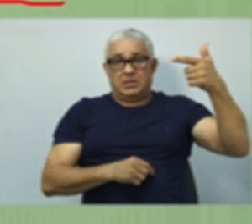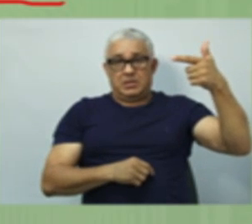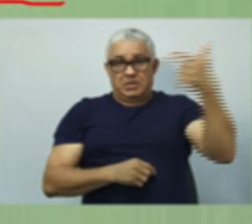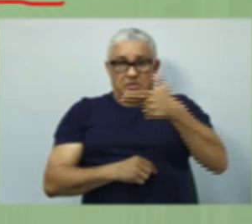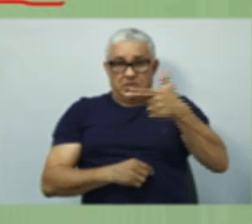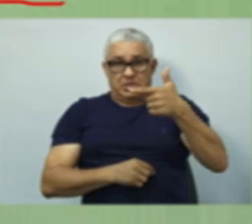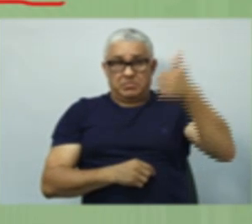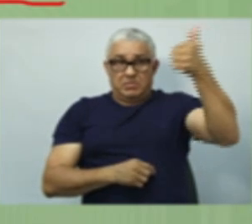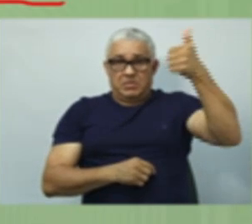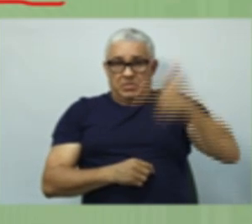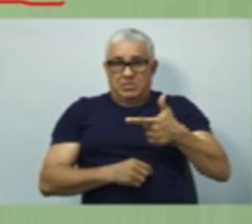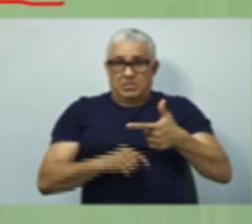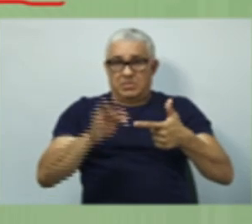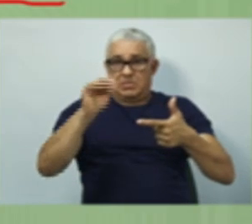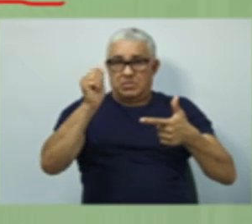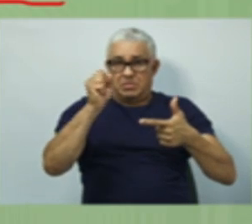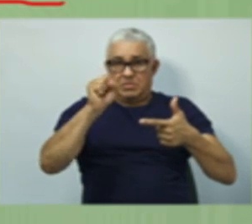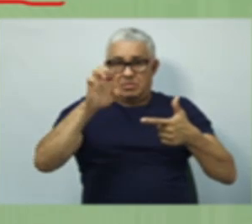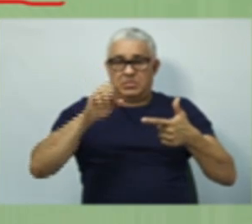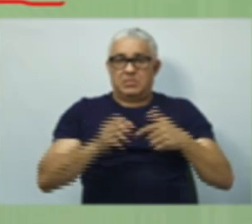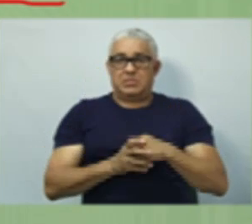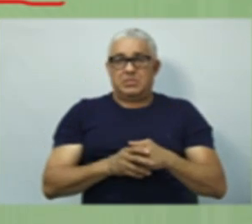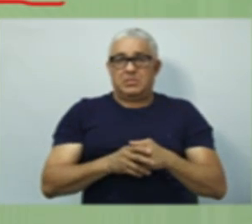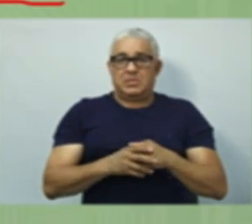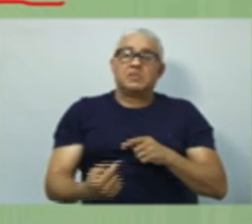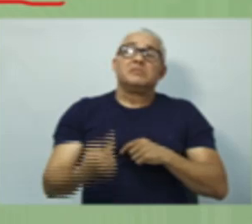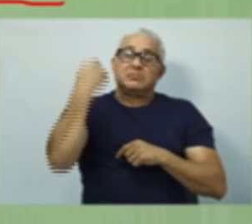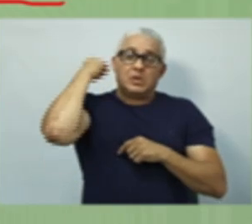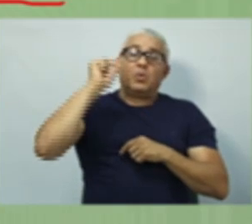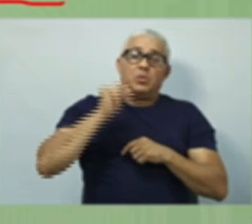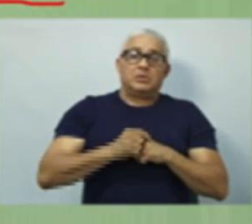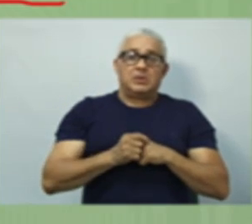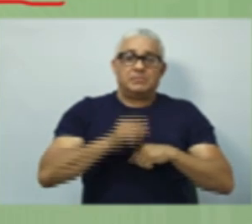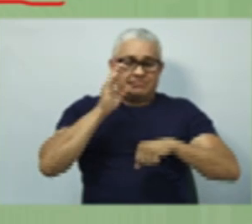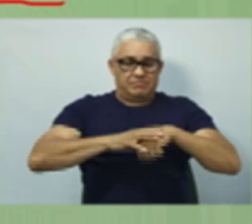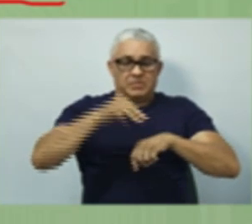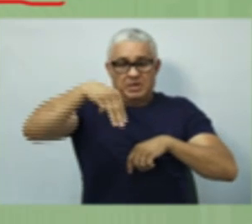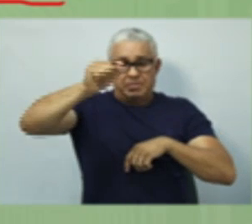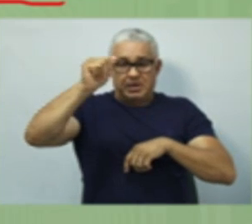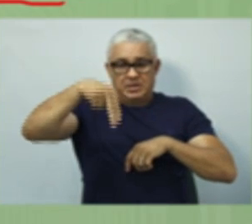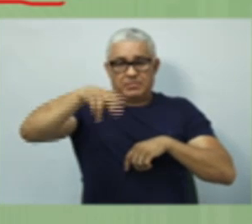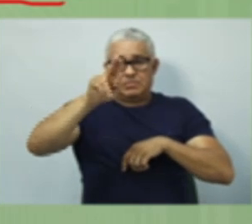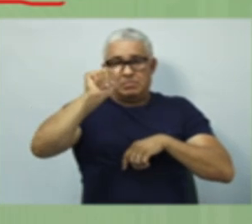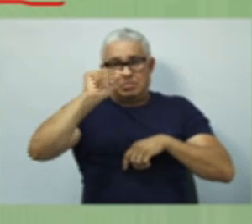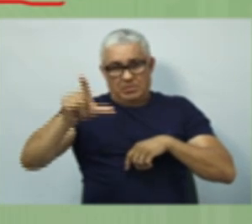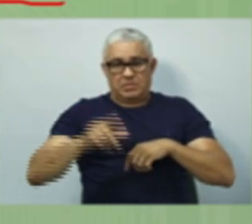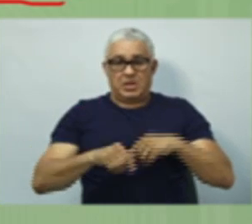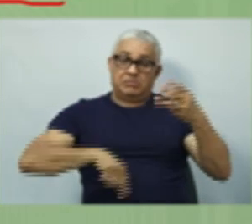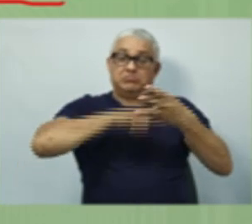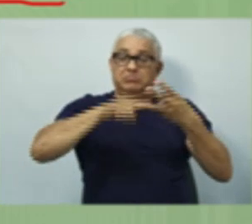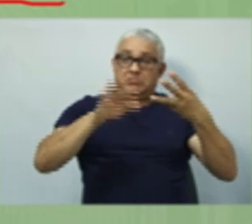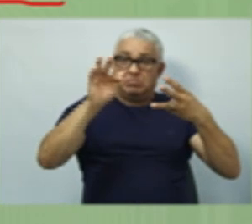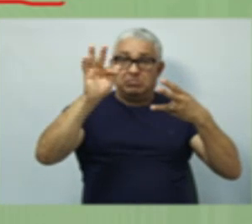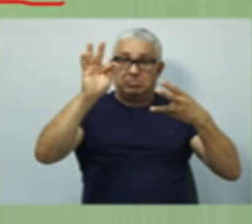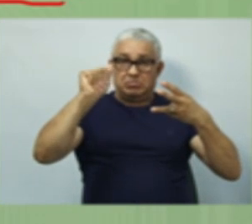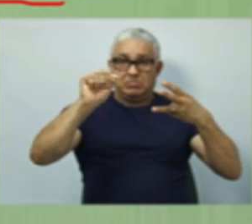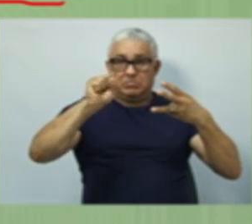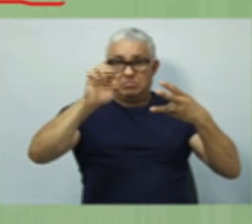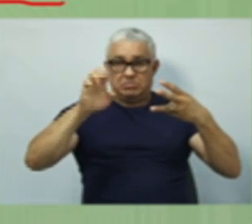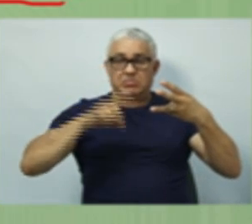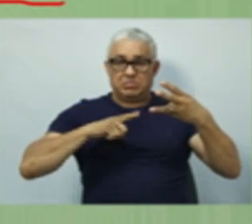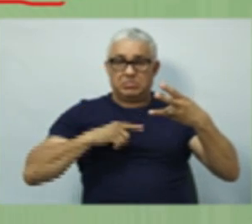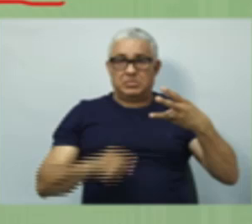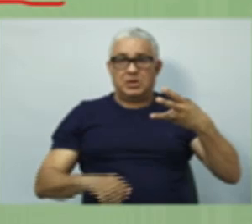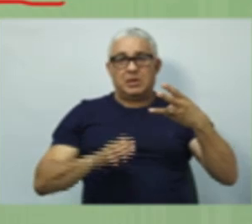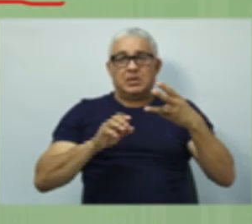quem desenvolvia mais o setor era a questão manual mesmo. E aqui, a partir da terceira fase, nós já temos